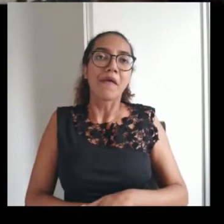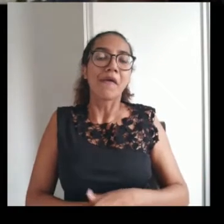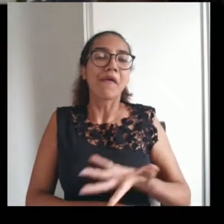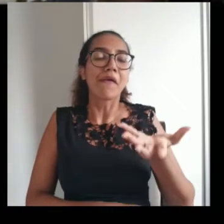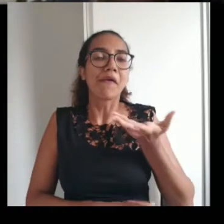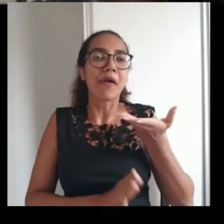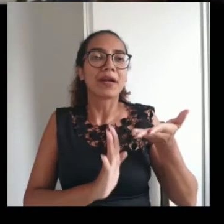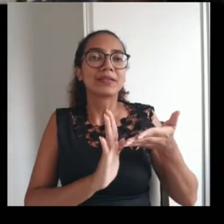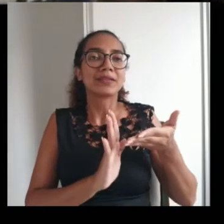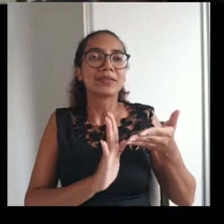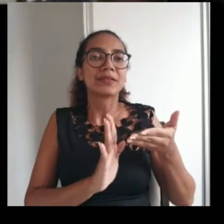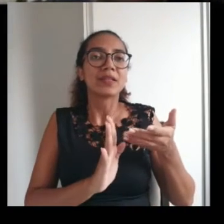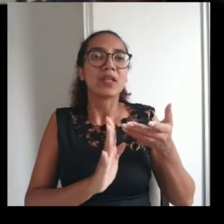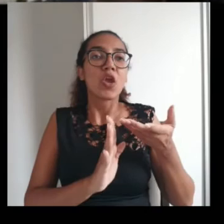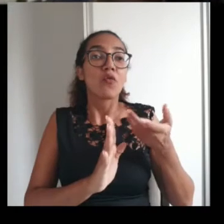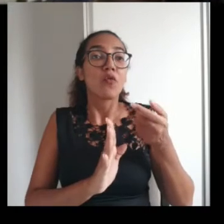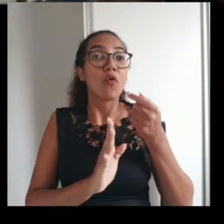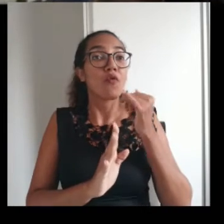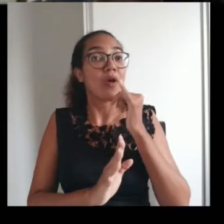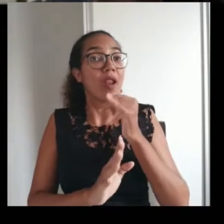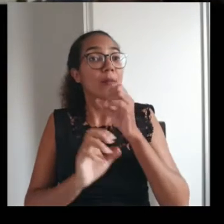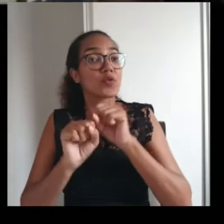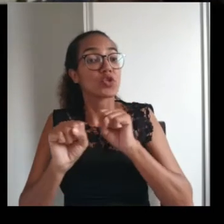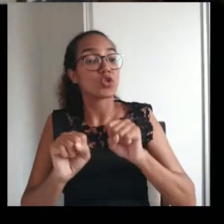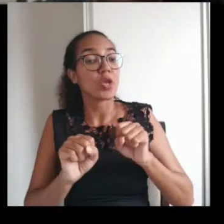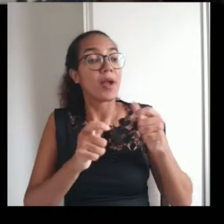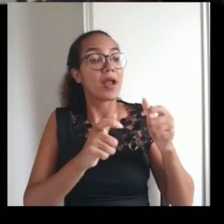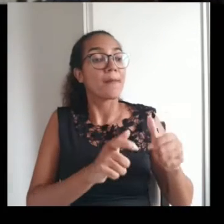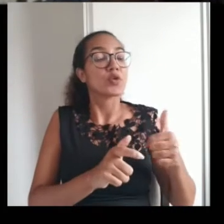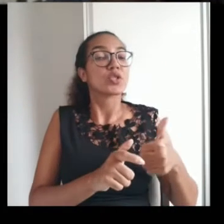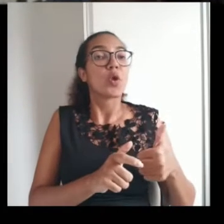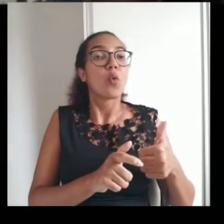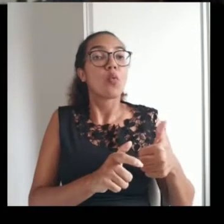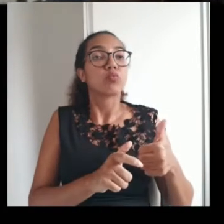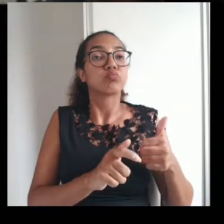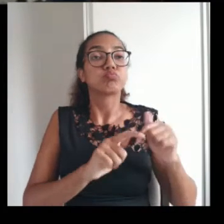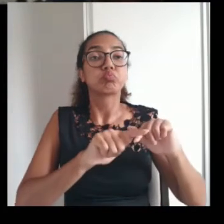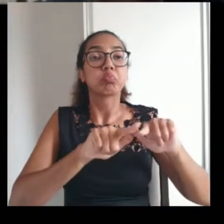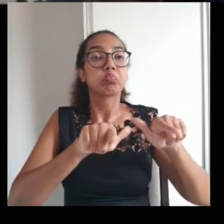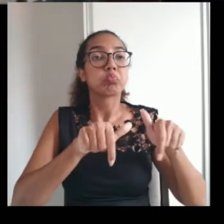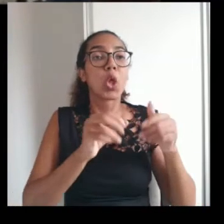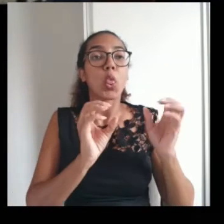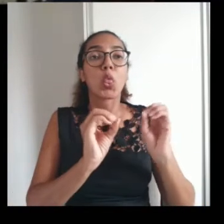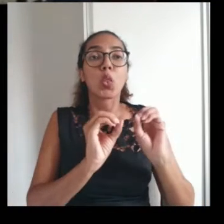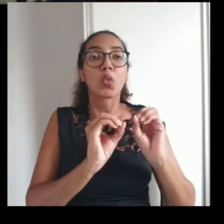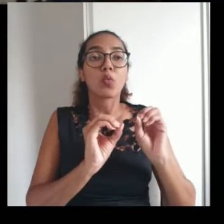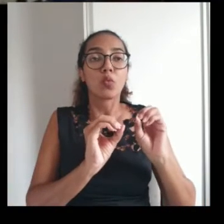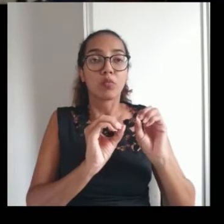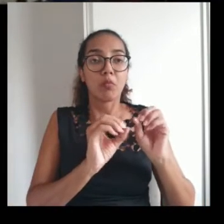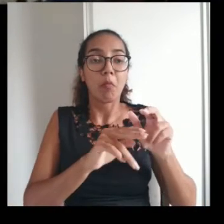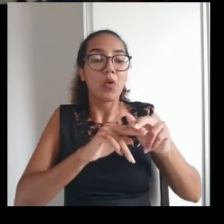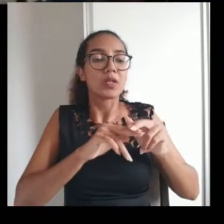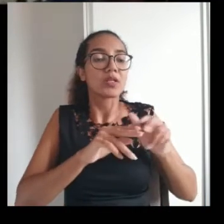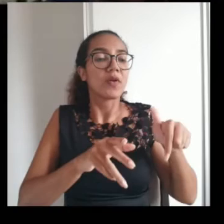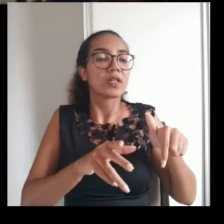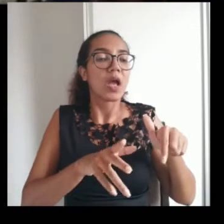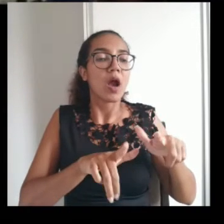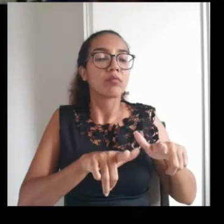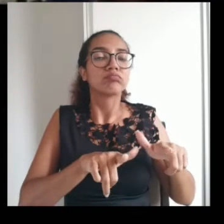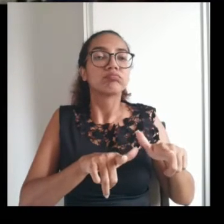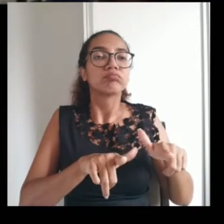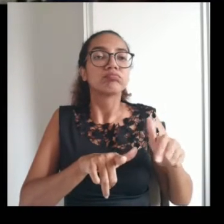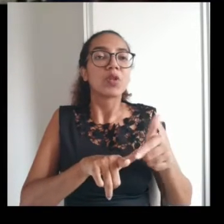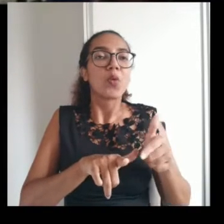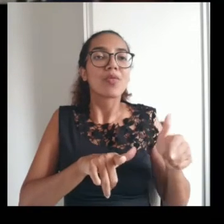que contas na posição 1 vai ser igual a nulo, certo? Ou seja, perdeu aí, vai estar vazio. E